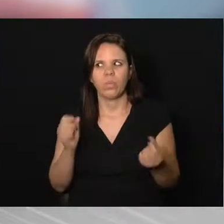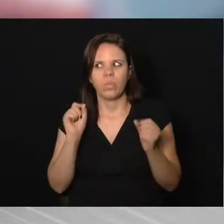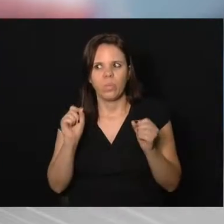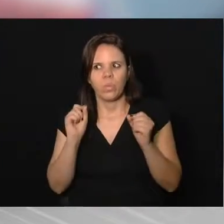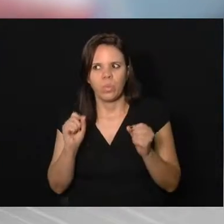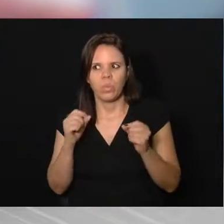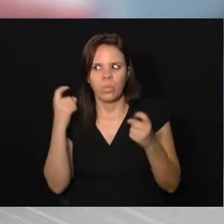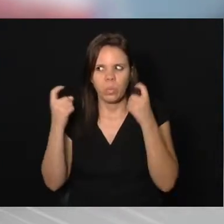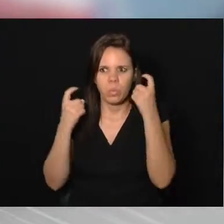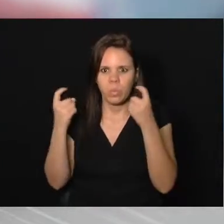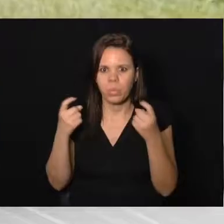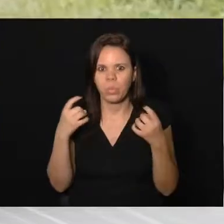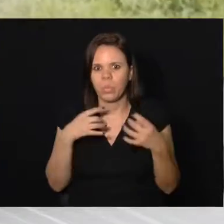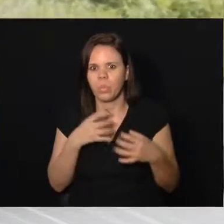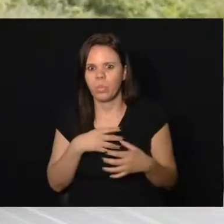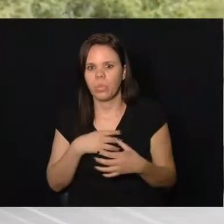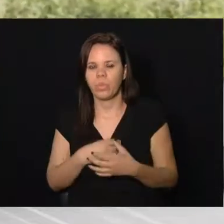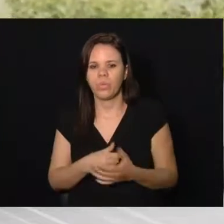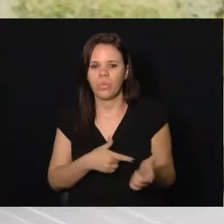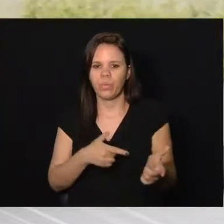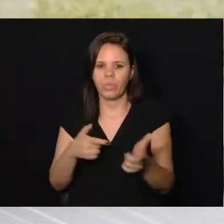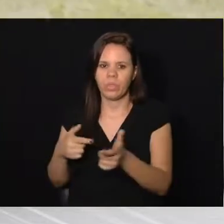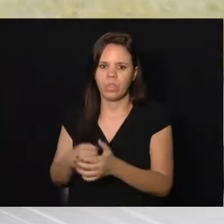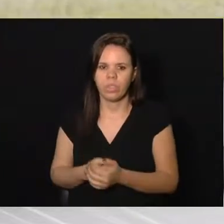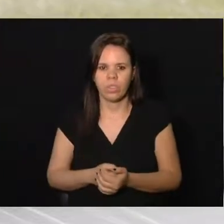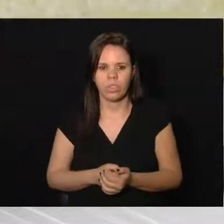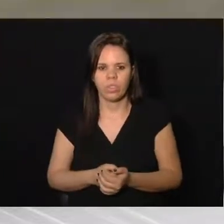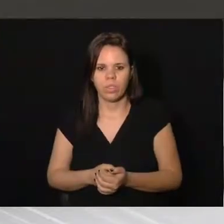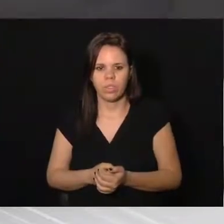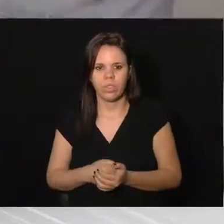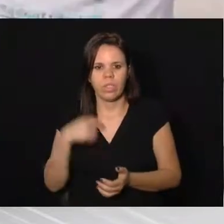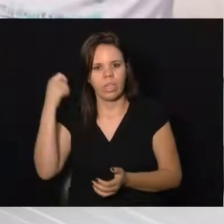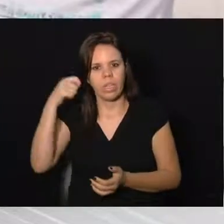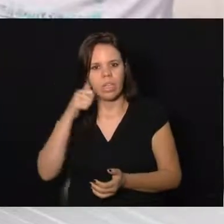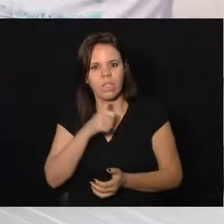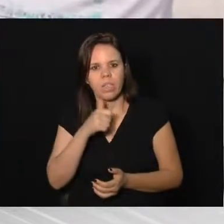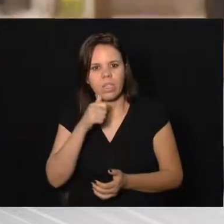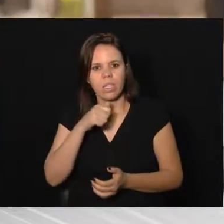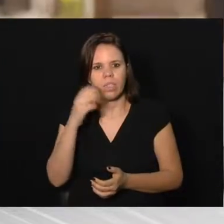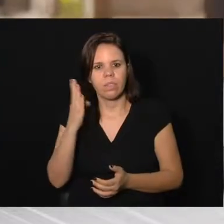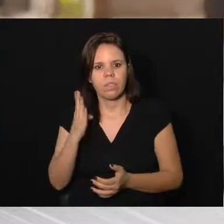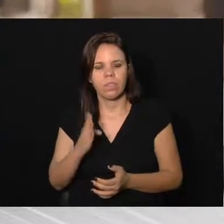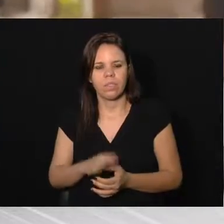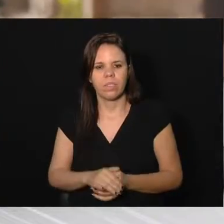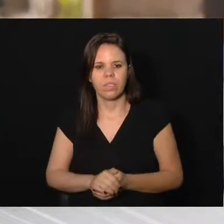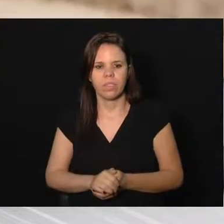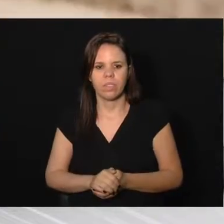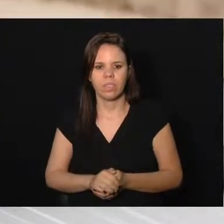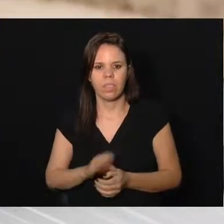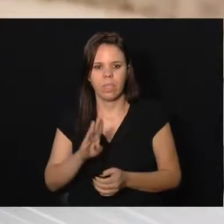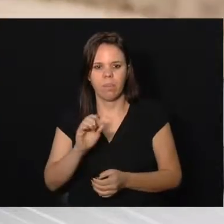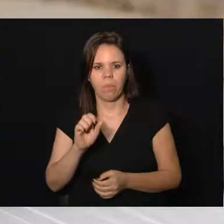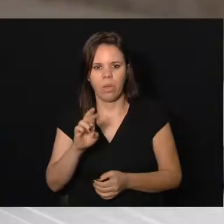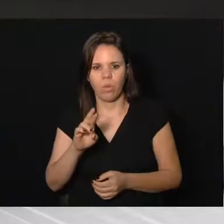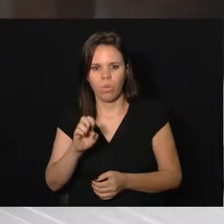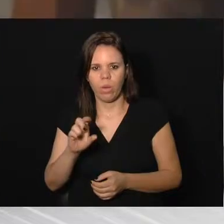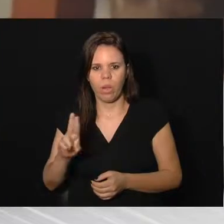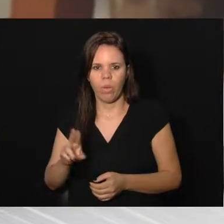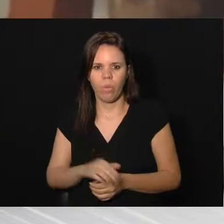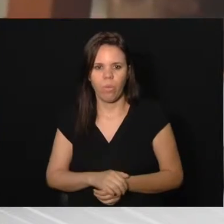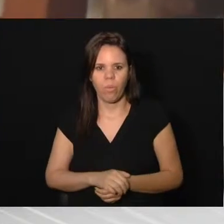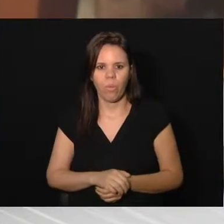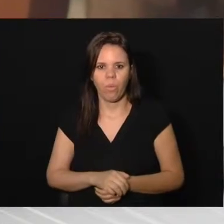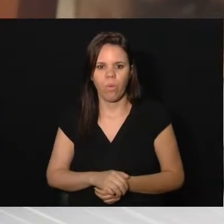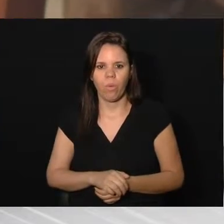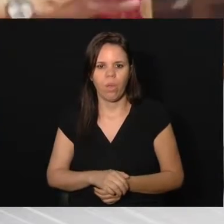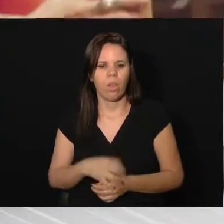No elenco, Sônia Braga. Agora, engraçado, o povoado não tá nem no mapa, né? Como não tá no mapa? É Bacurau. Eu sei, ela falou que o nome era